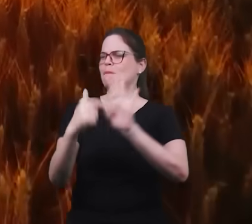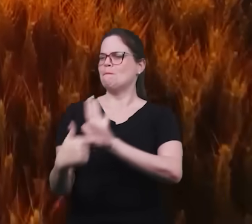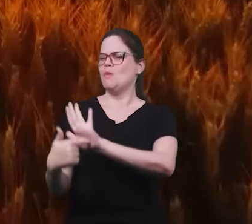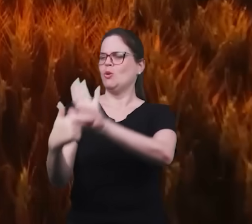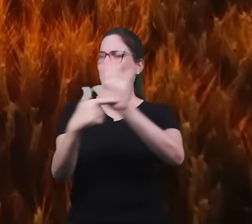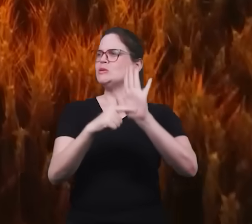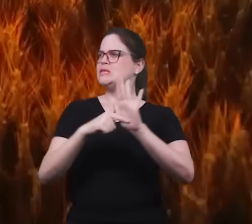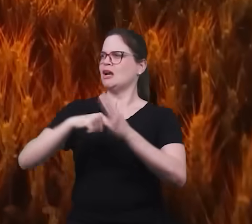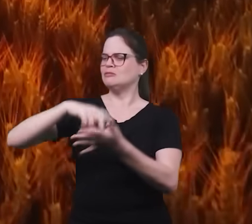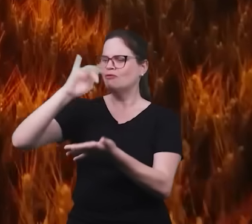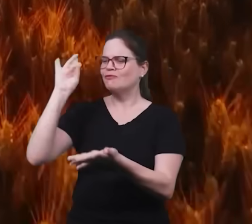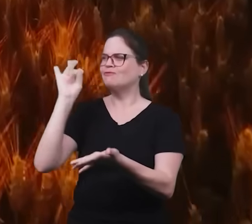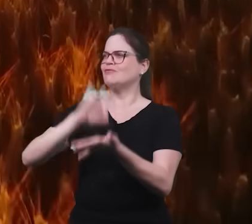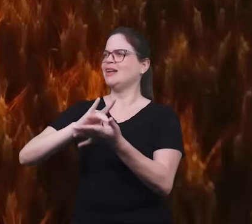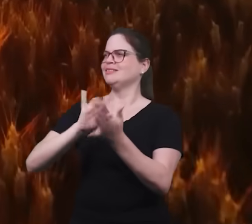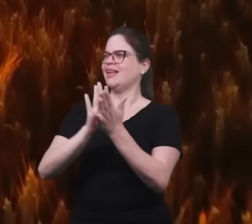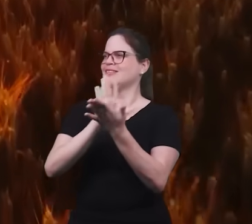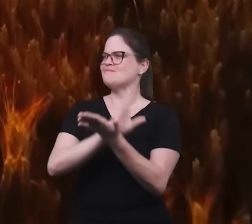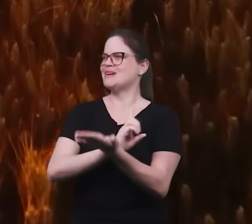tuas verdades